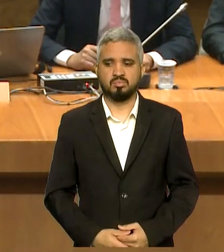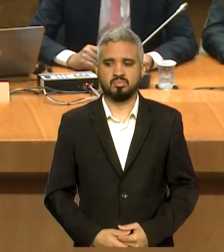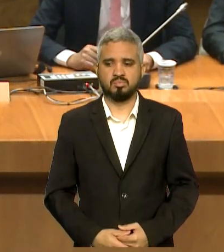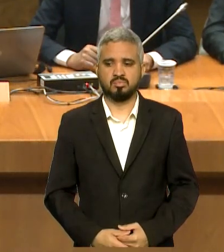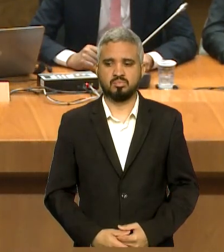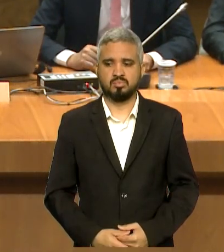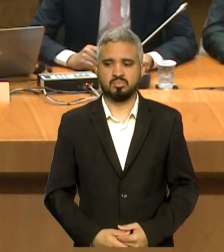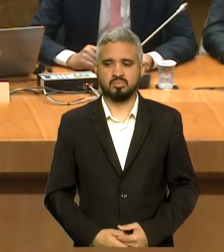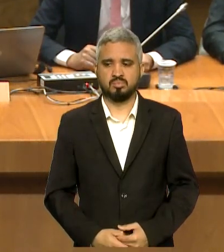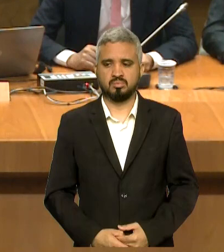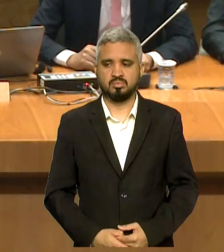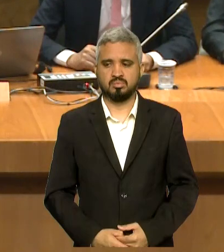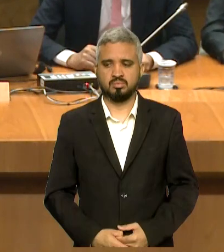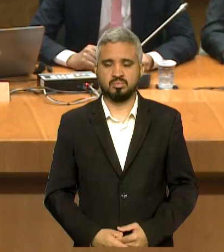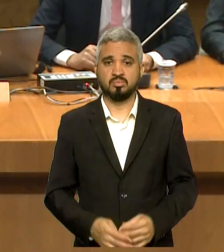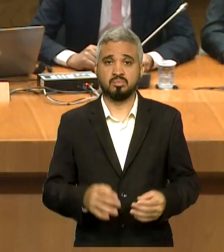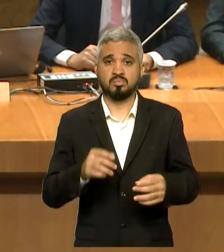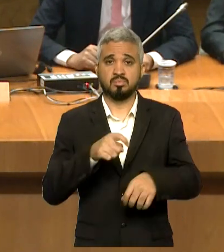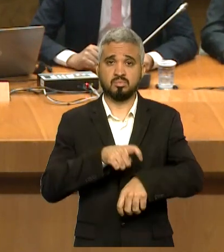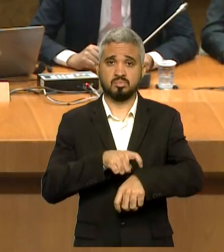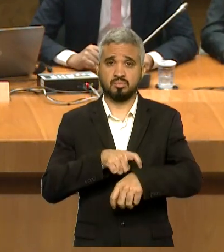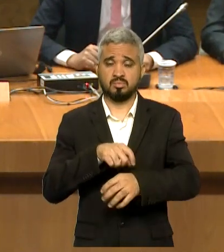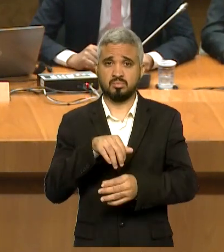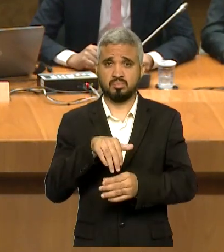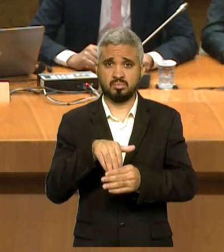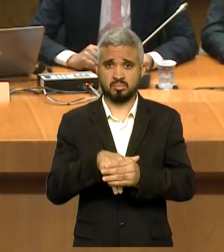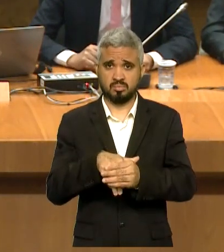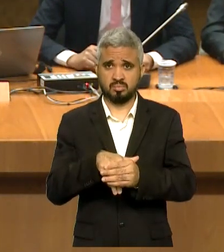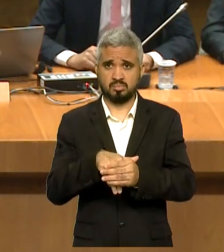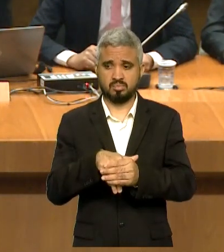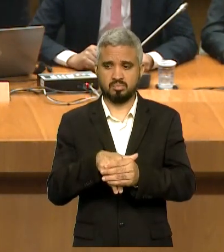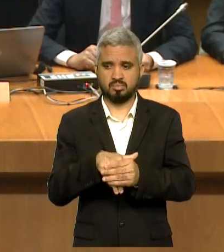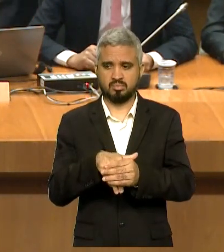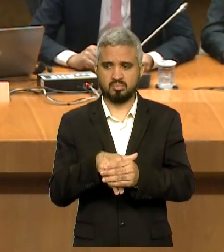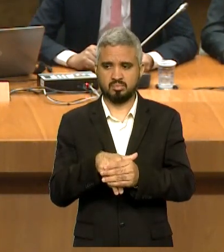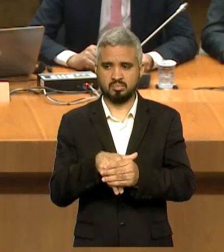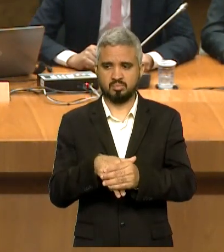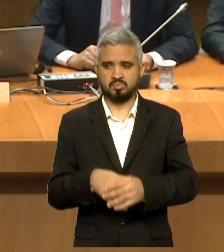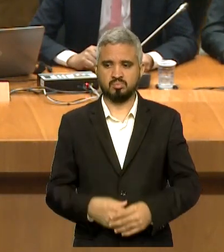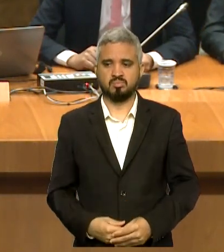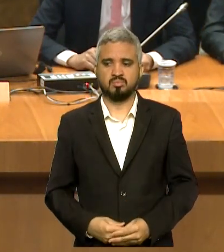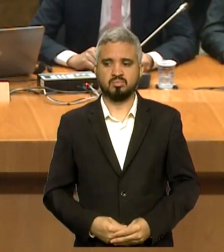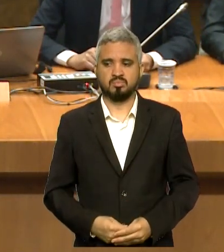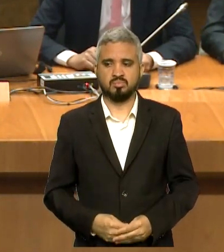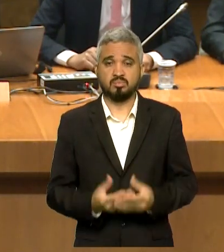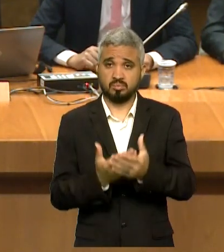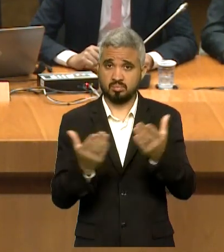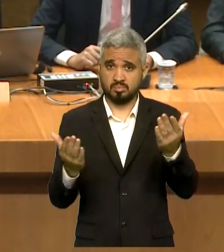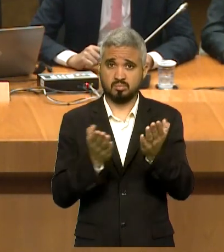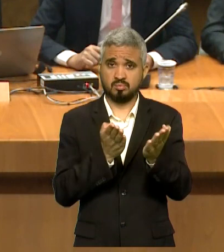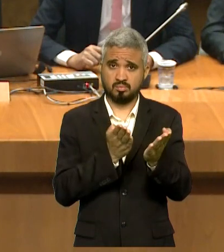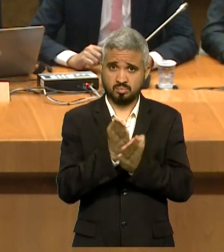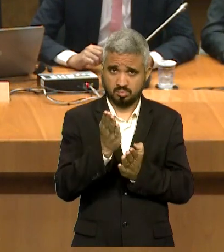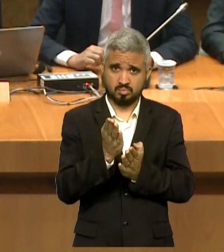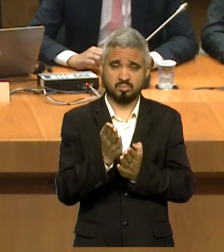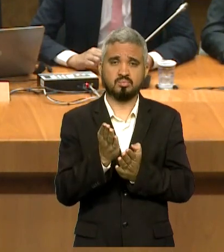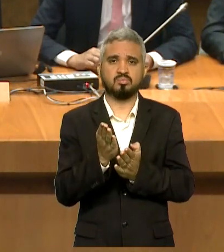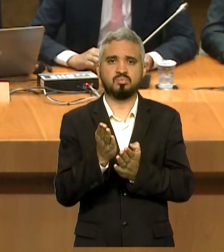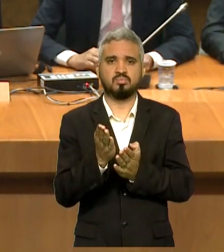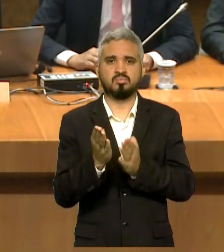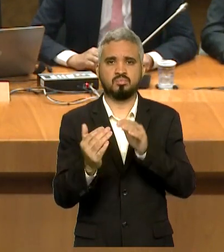Em votação, Os que aprovam, permaneçam como